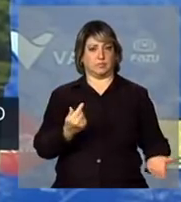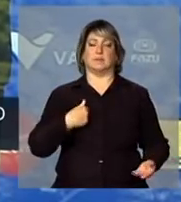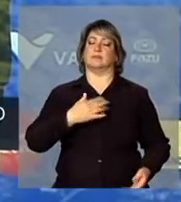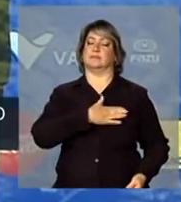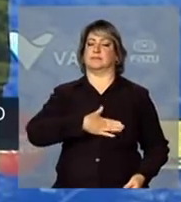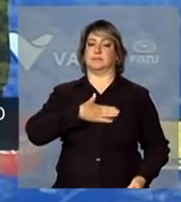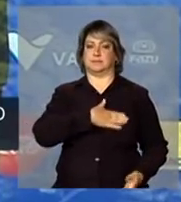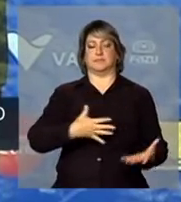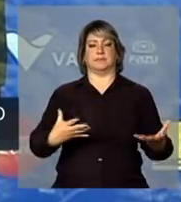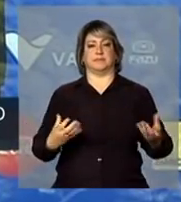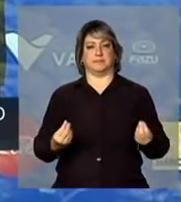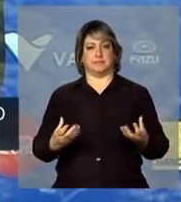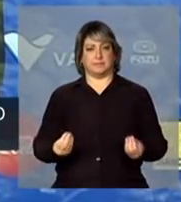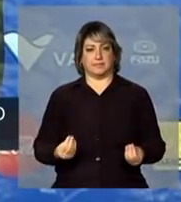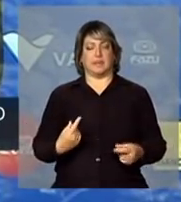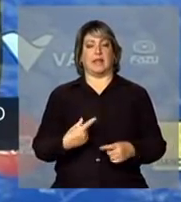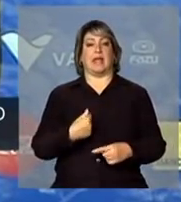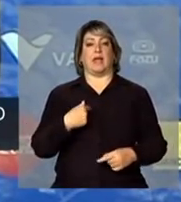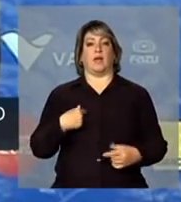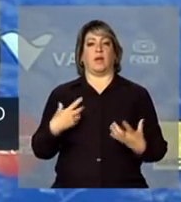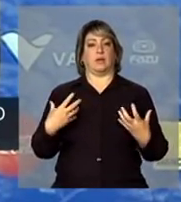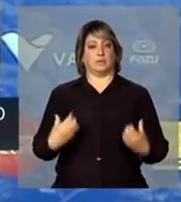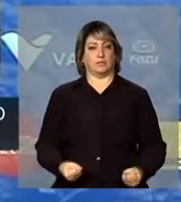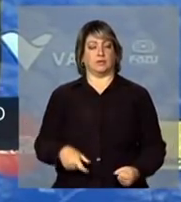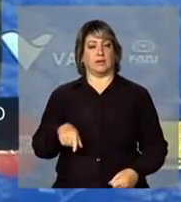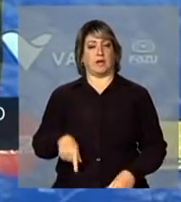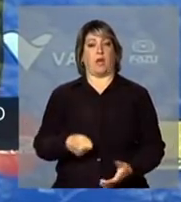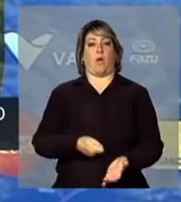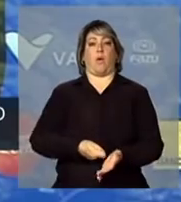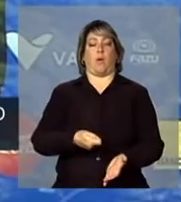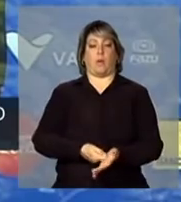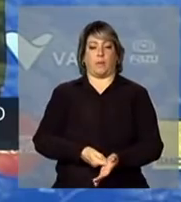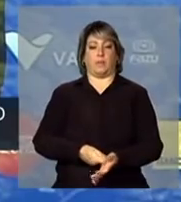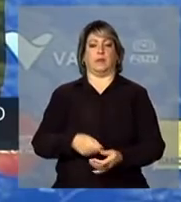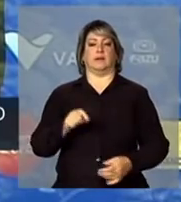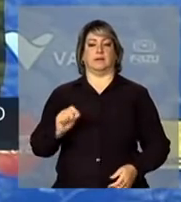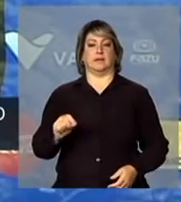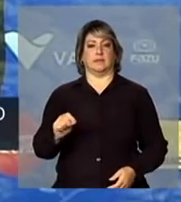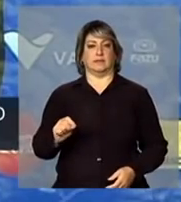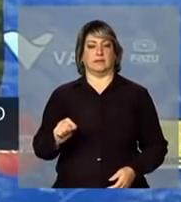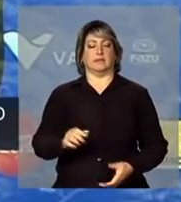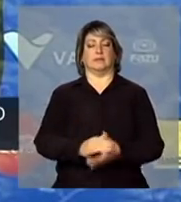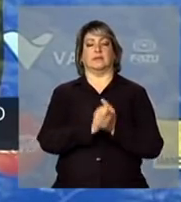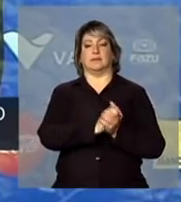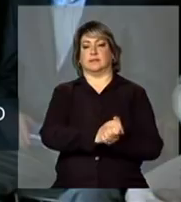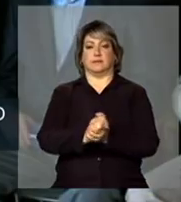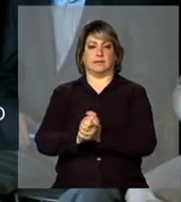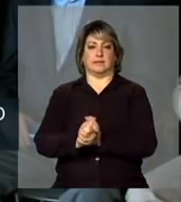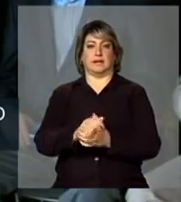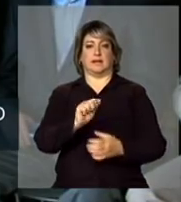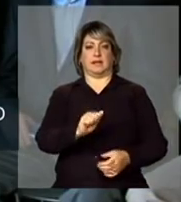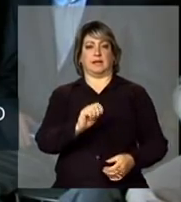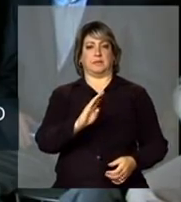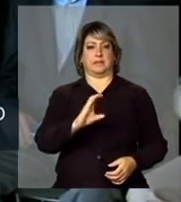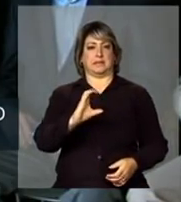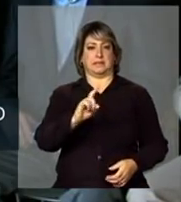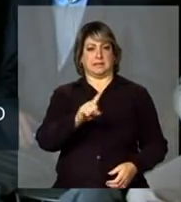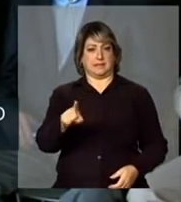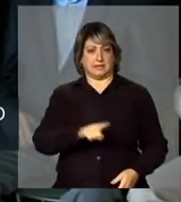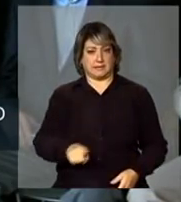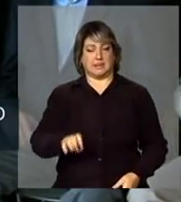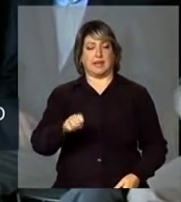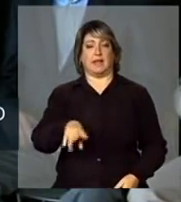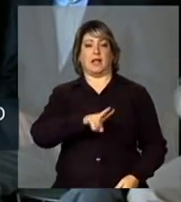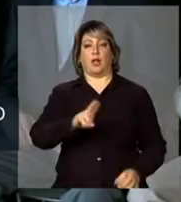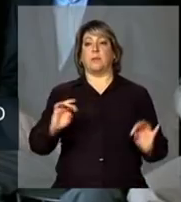honra que eu assumo essa obrigação de saudar a BCZ em